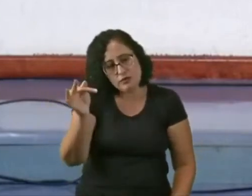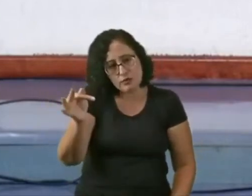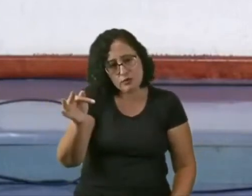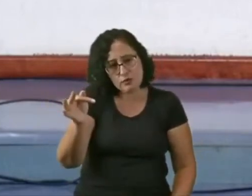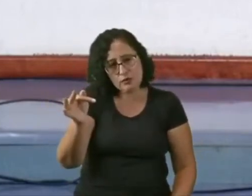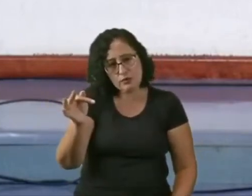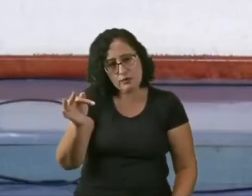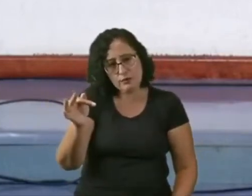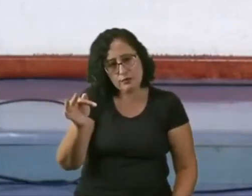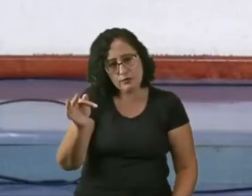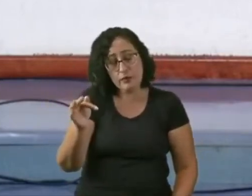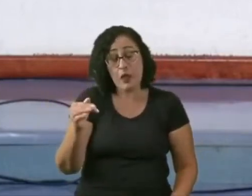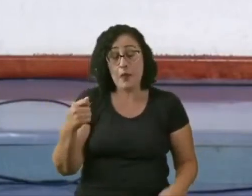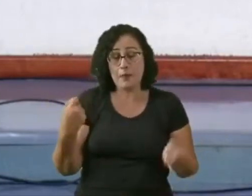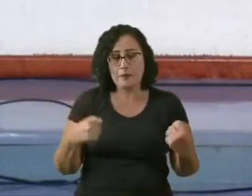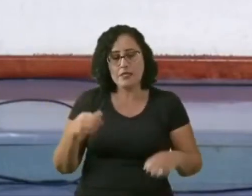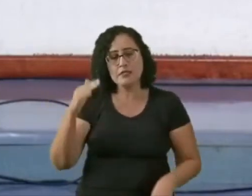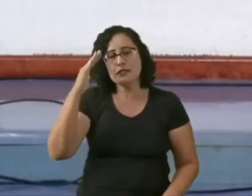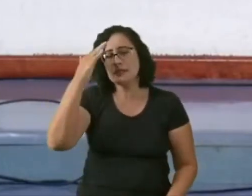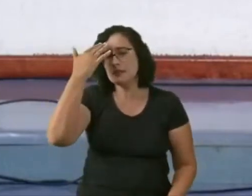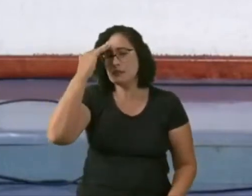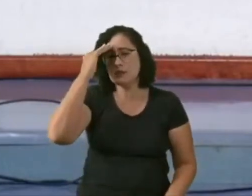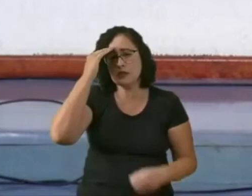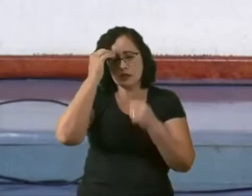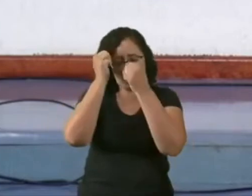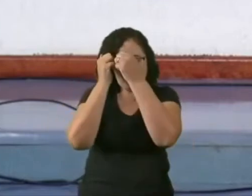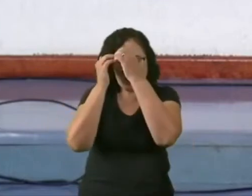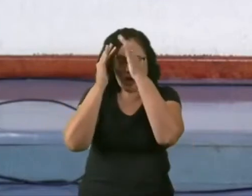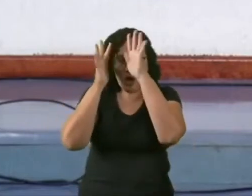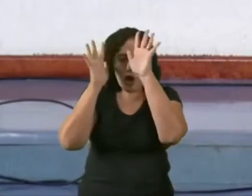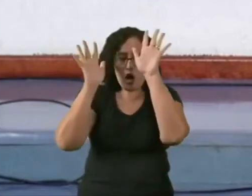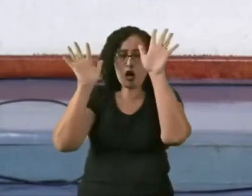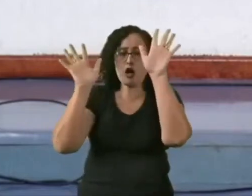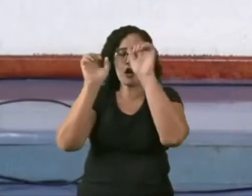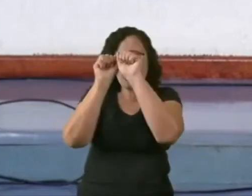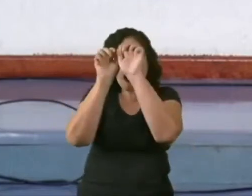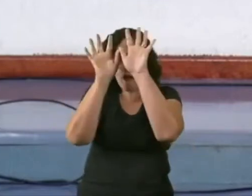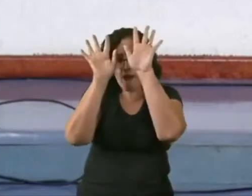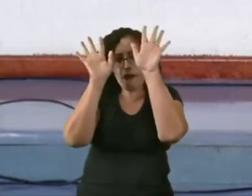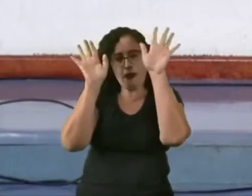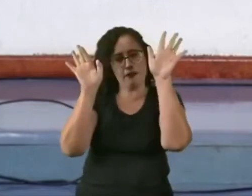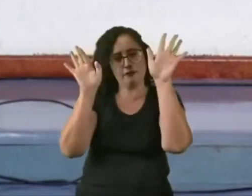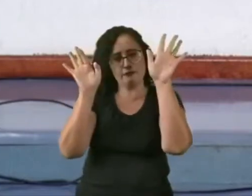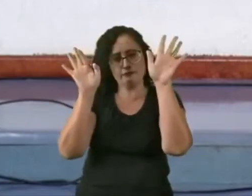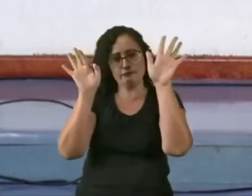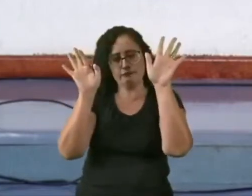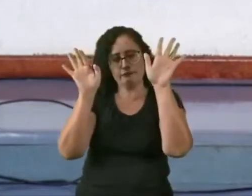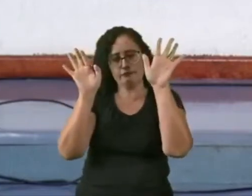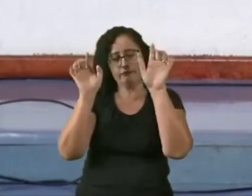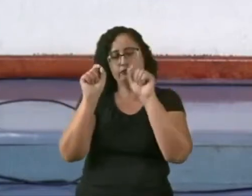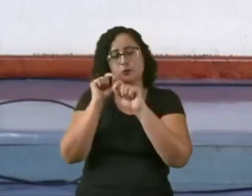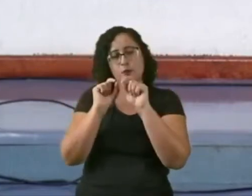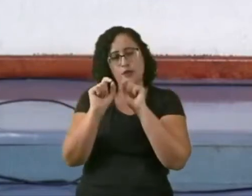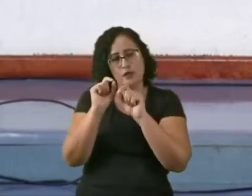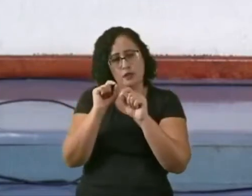a compreensão exata e correta que devemos ter é que enquanto a gente vai